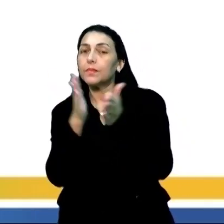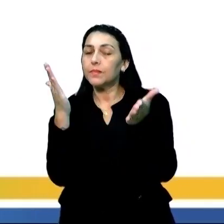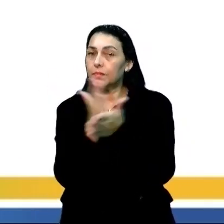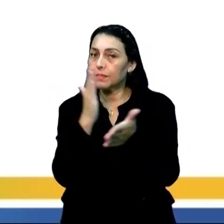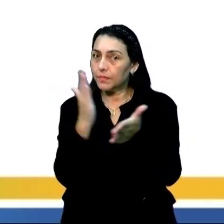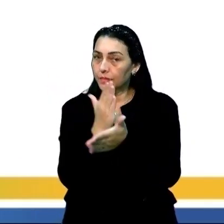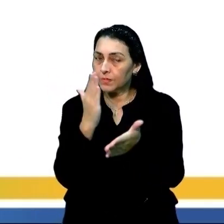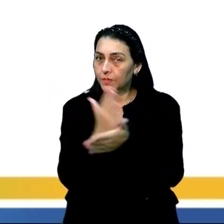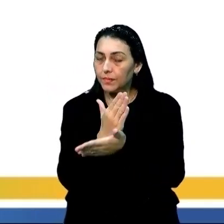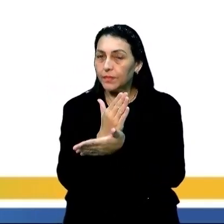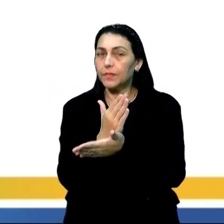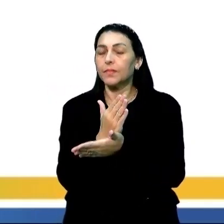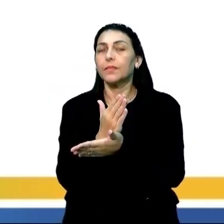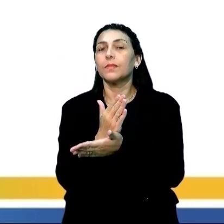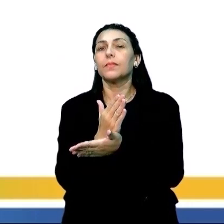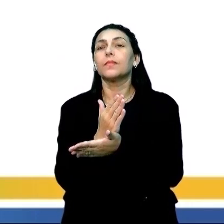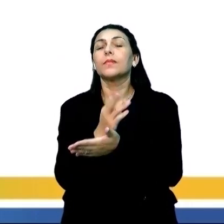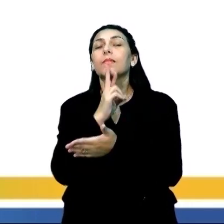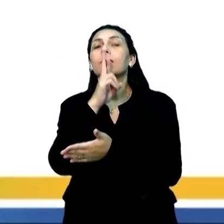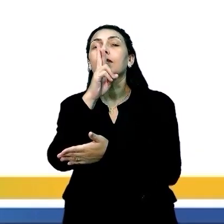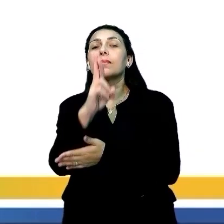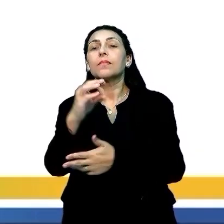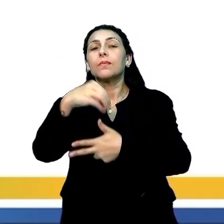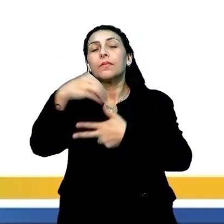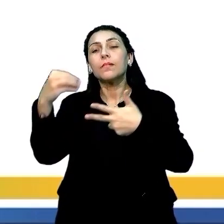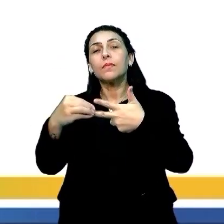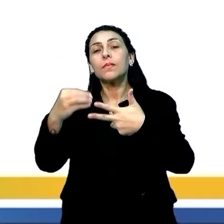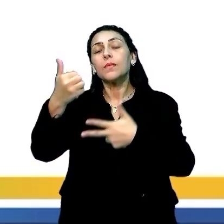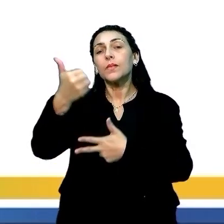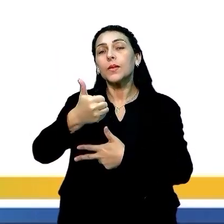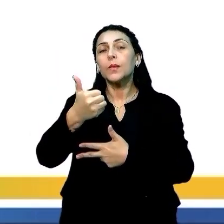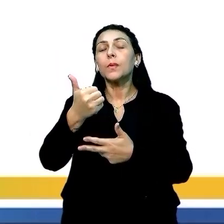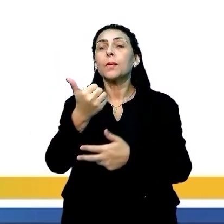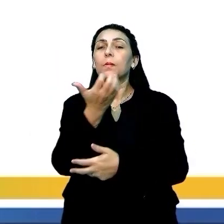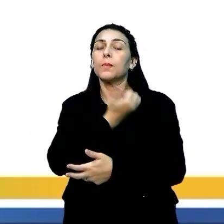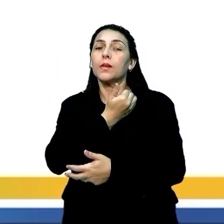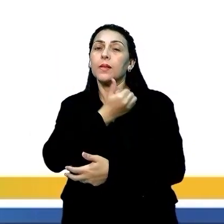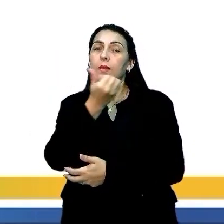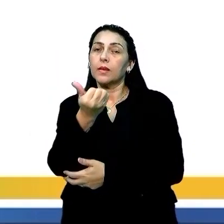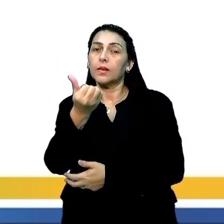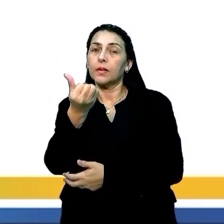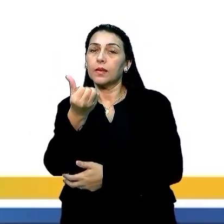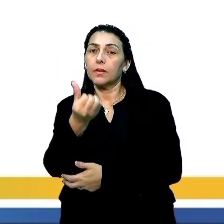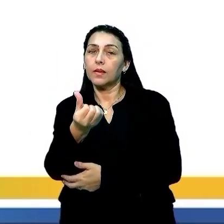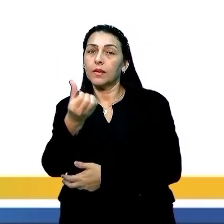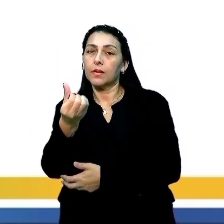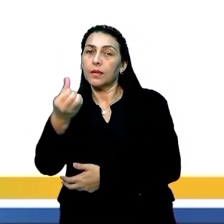de vocês, livro Resolva Enem 1, página 169.